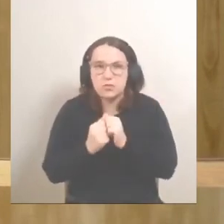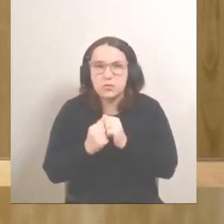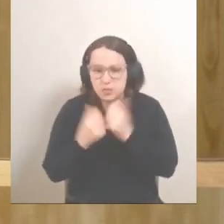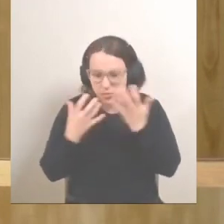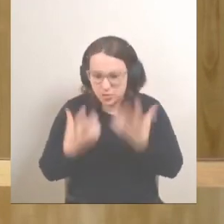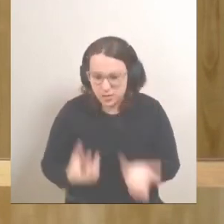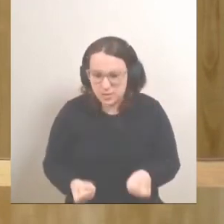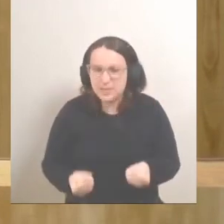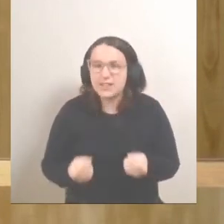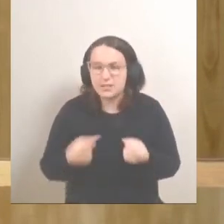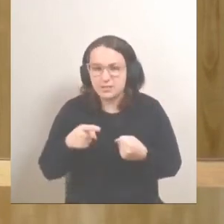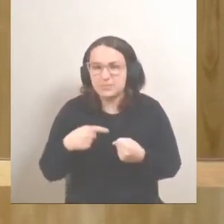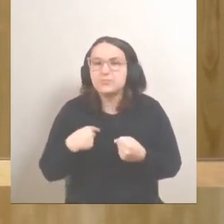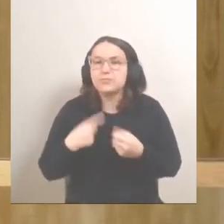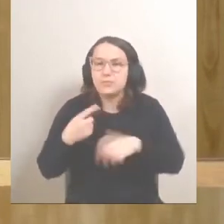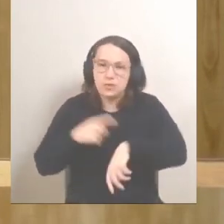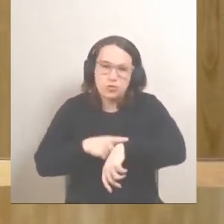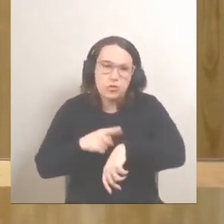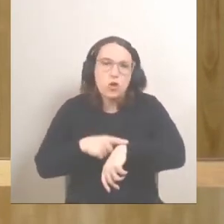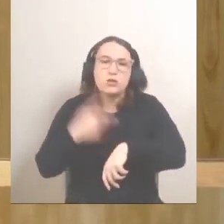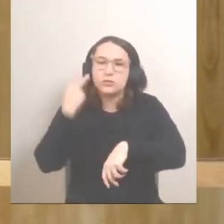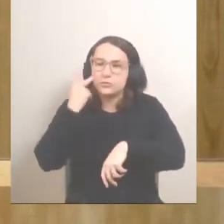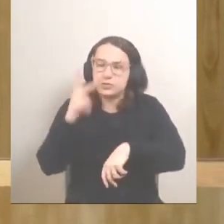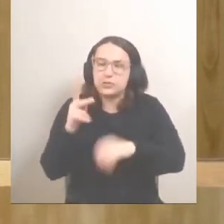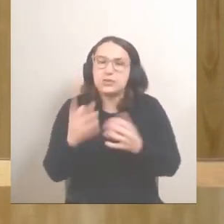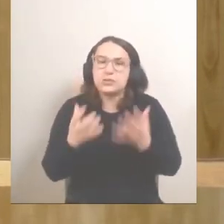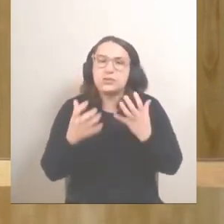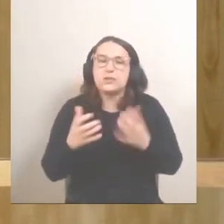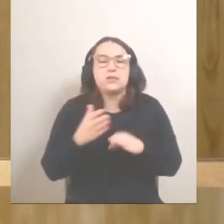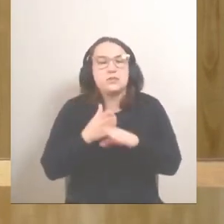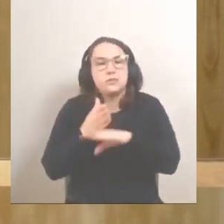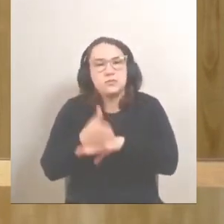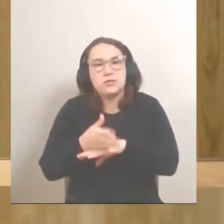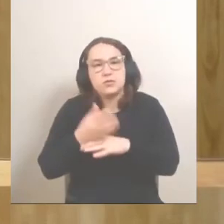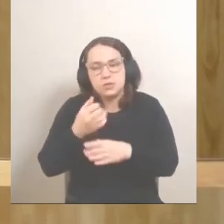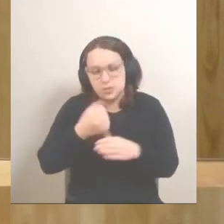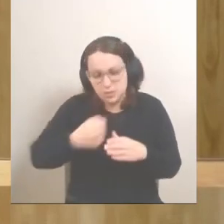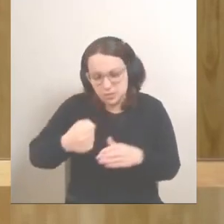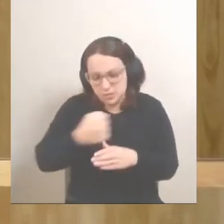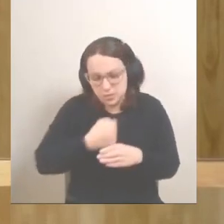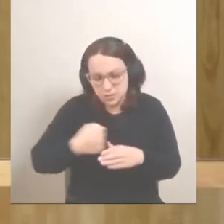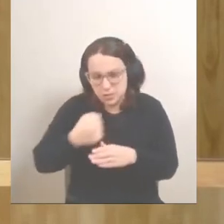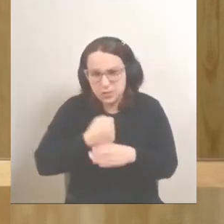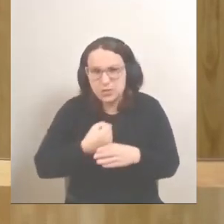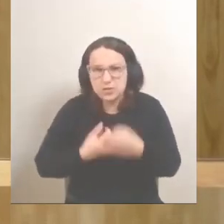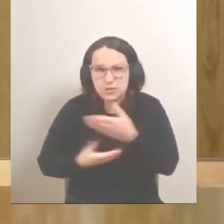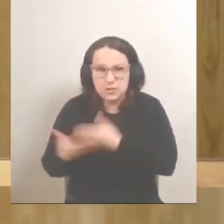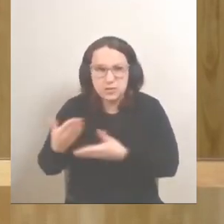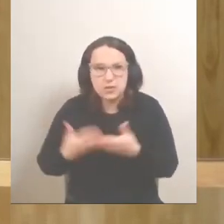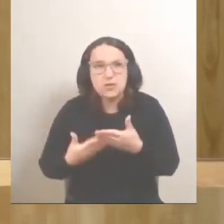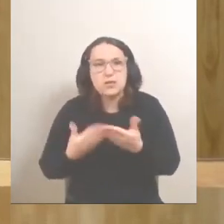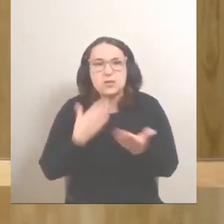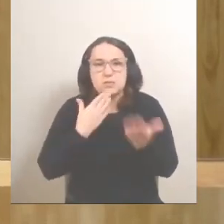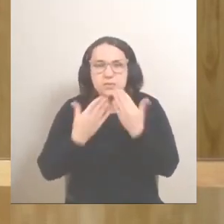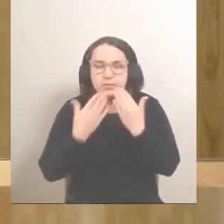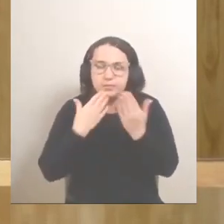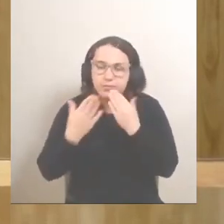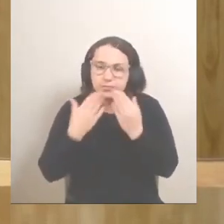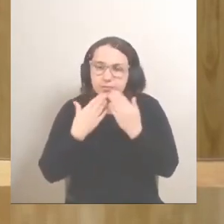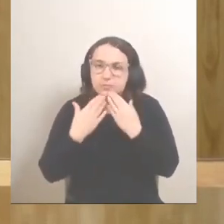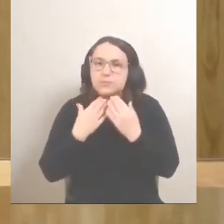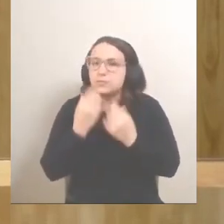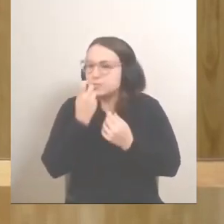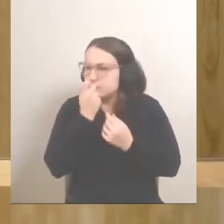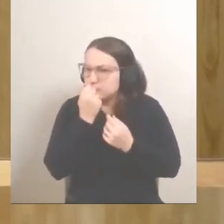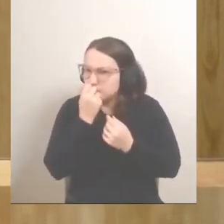viu, Guilherme? Hora que você quiser, a gente pode ir lá para a beira do fogão, trocar lá um dedinho de prosa, falar do bairro